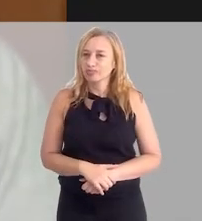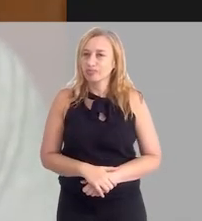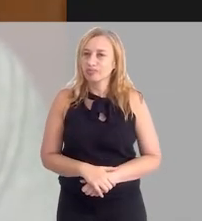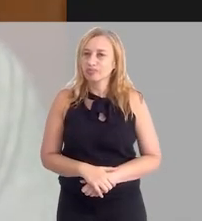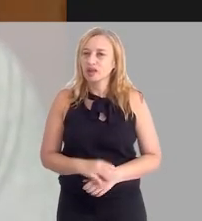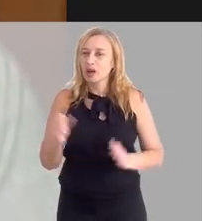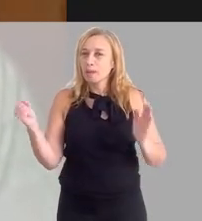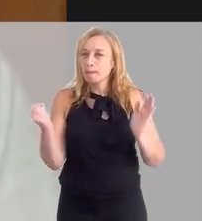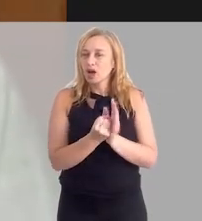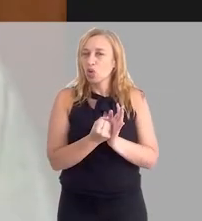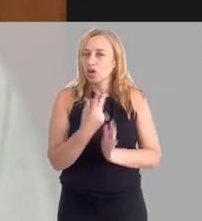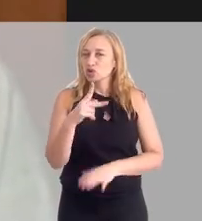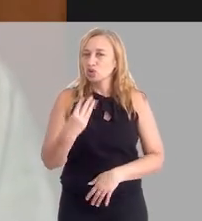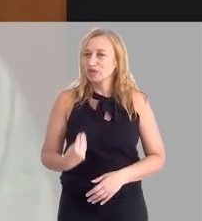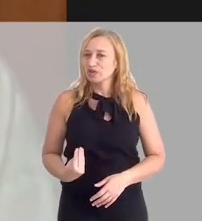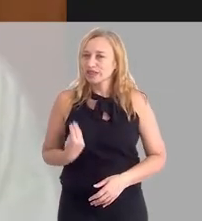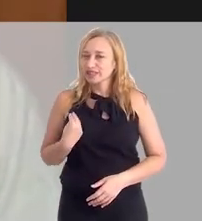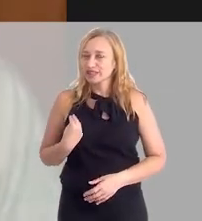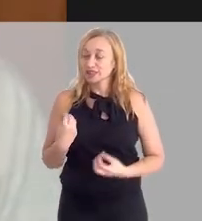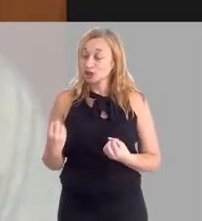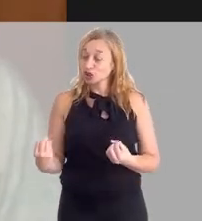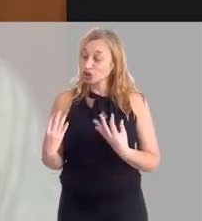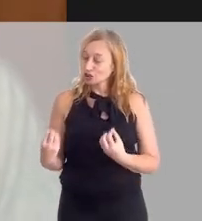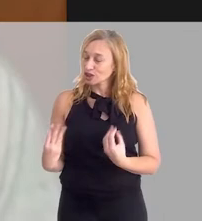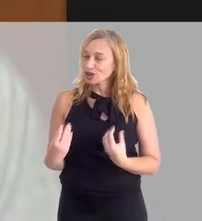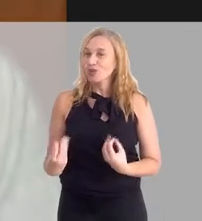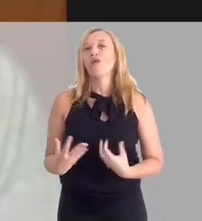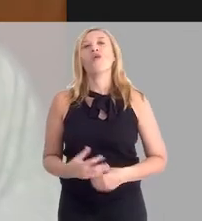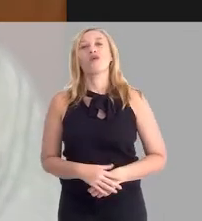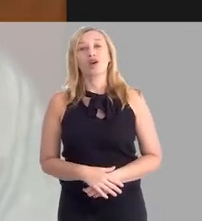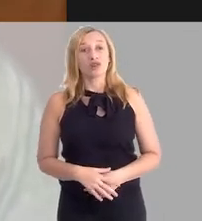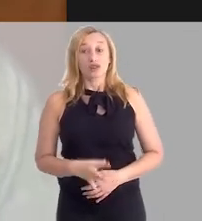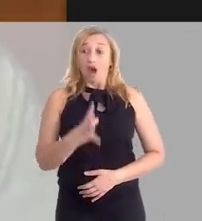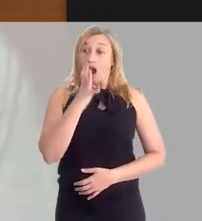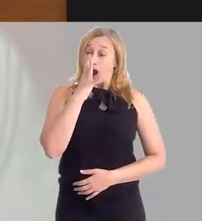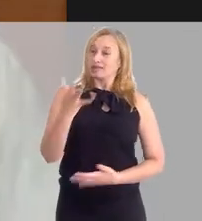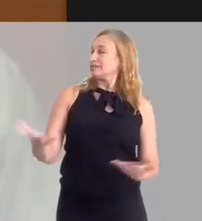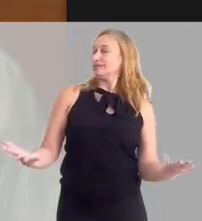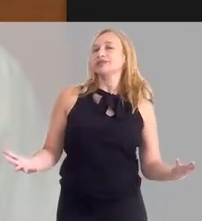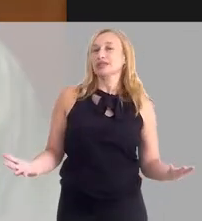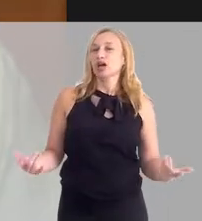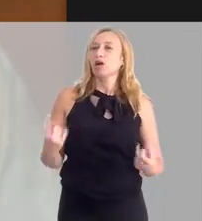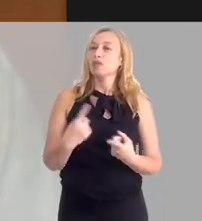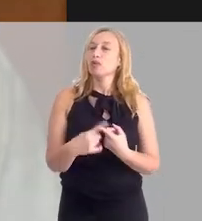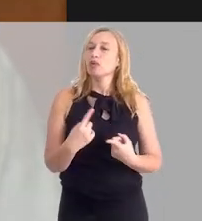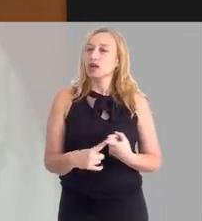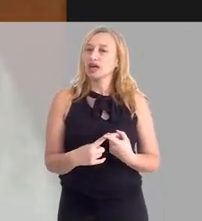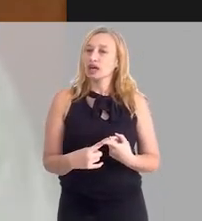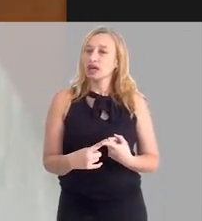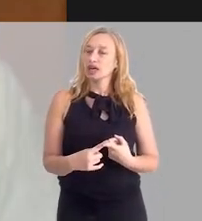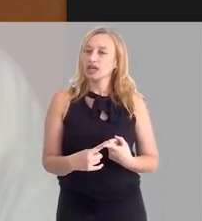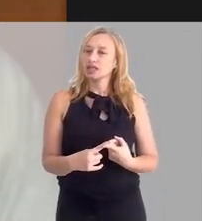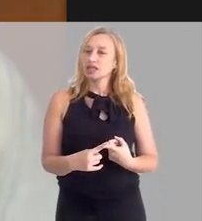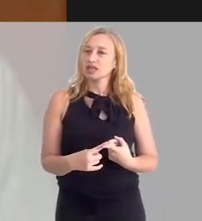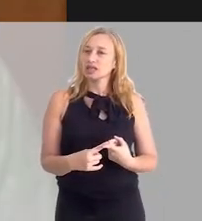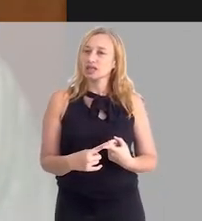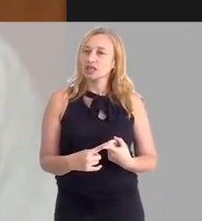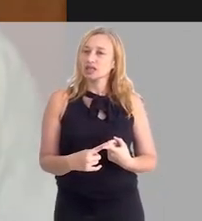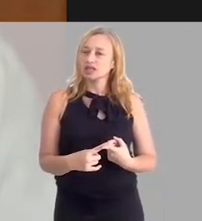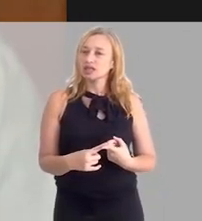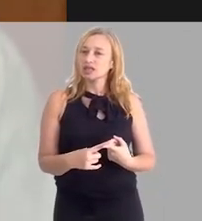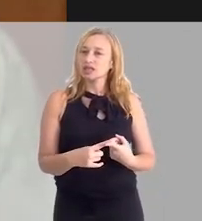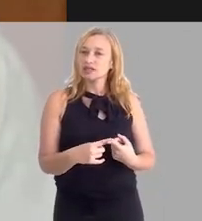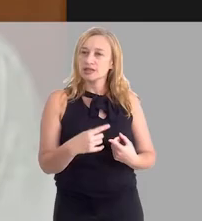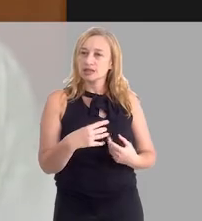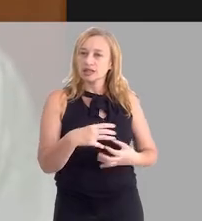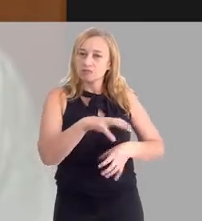que marcou você, que te ensinou alguma coisa? Você falou assim: nossa, a experiência. Porque a gente se identifica, é por meio da identificação que as